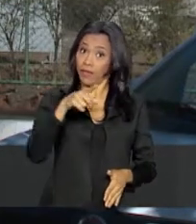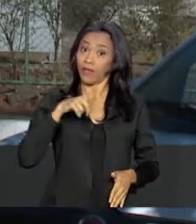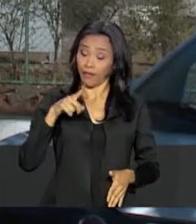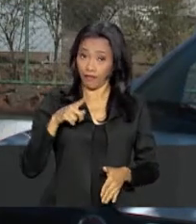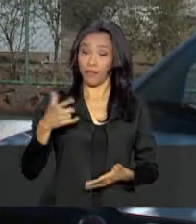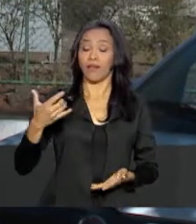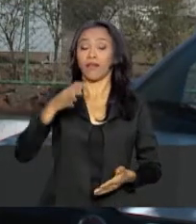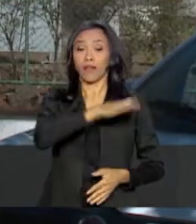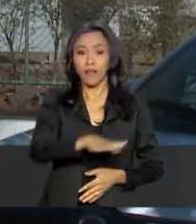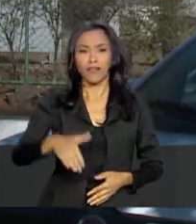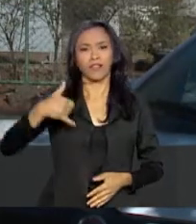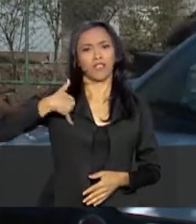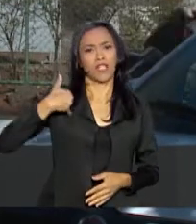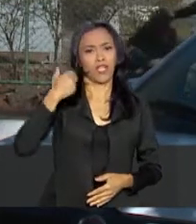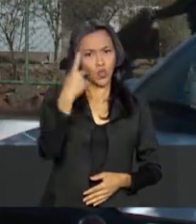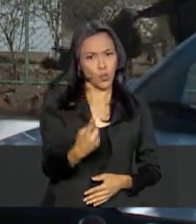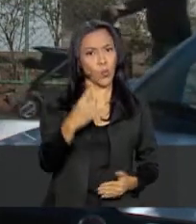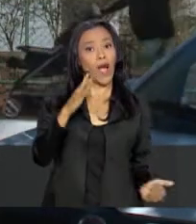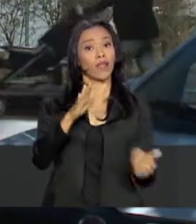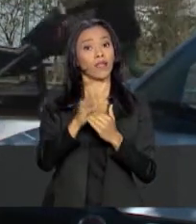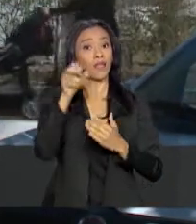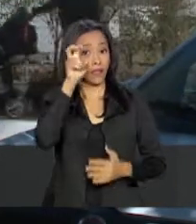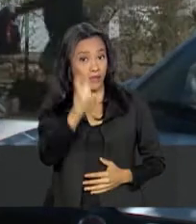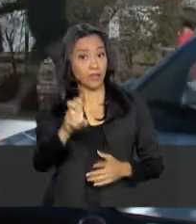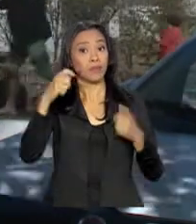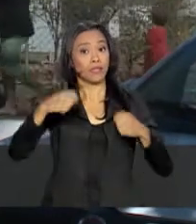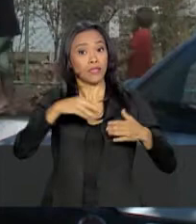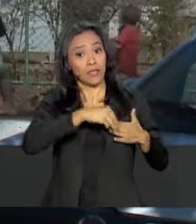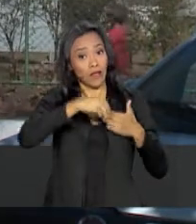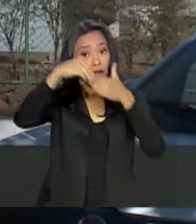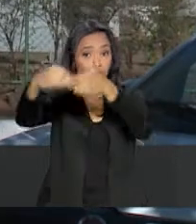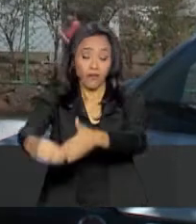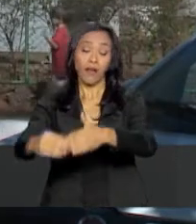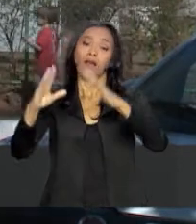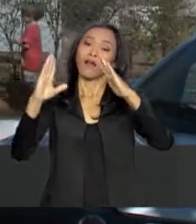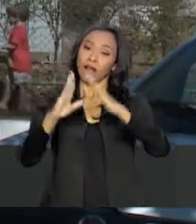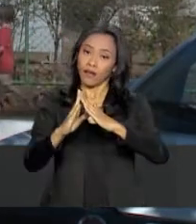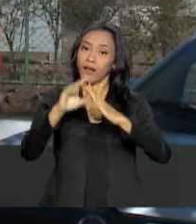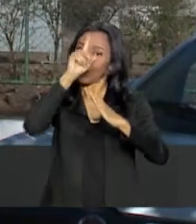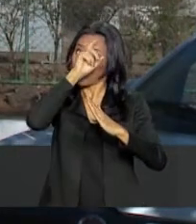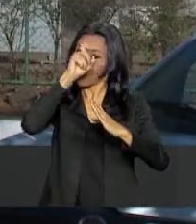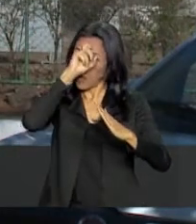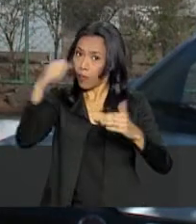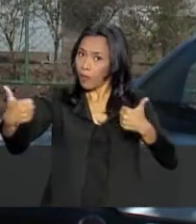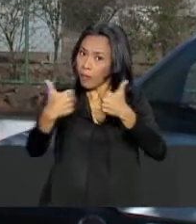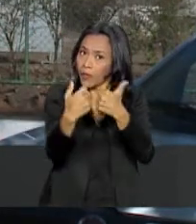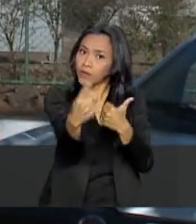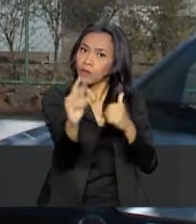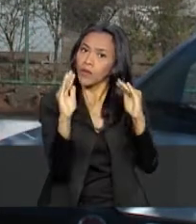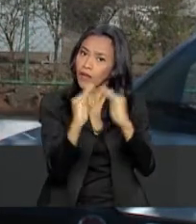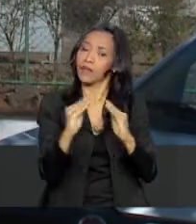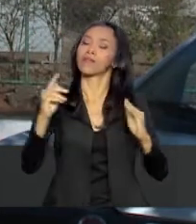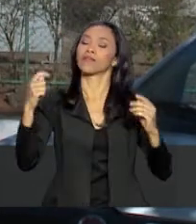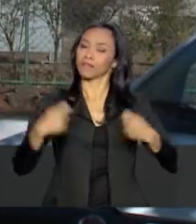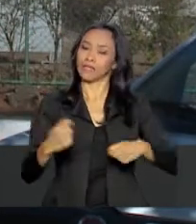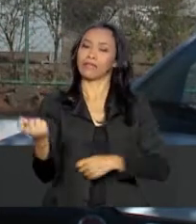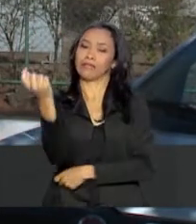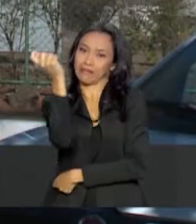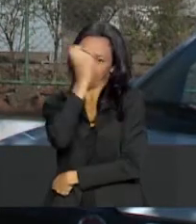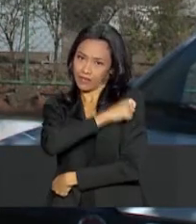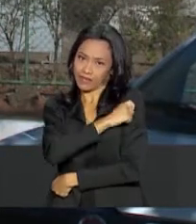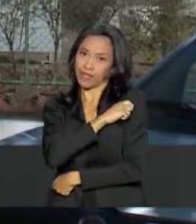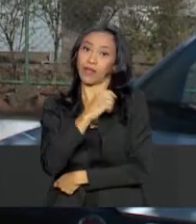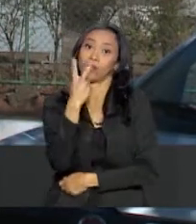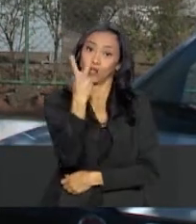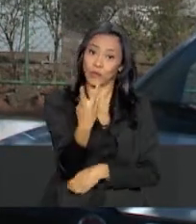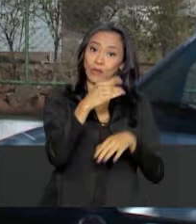ano até 5 anos deve levá la até o posto de saúde mais próximo da sua casa para receber aí uma dose da vacina contra a